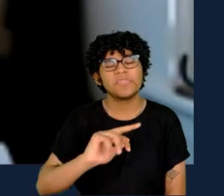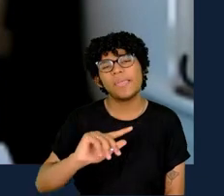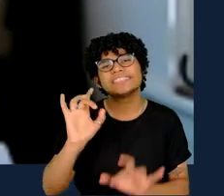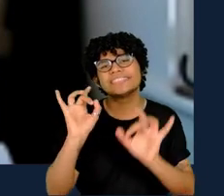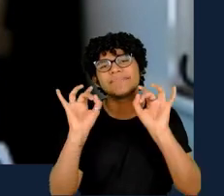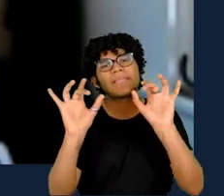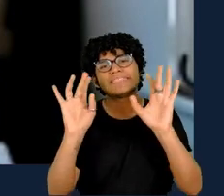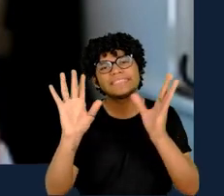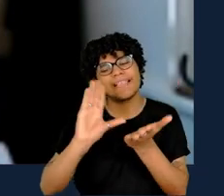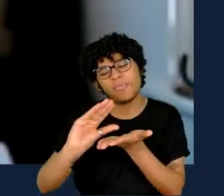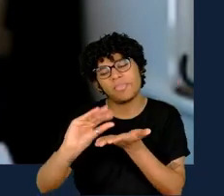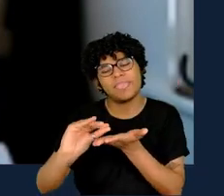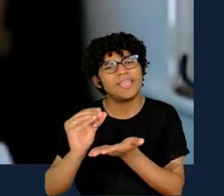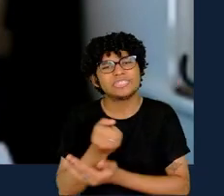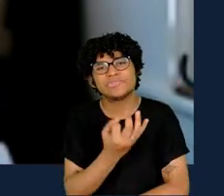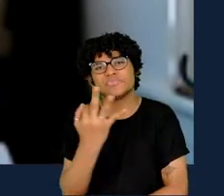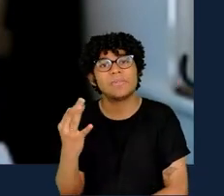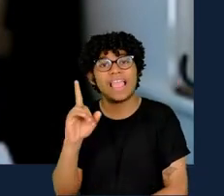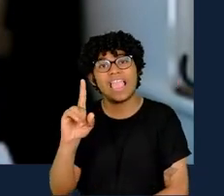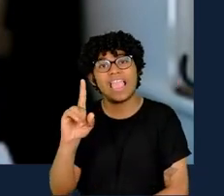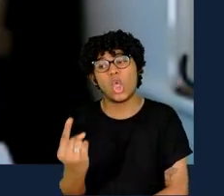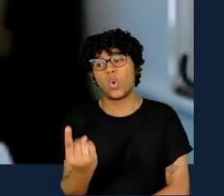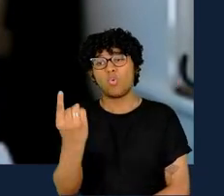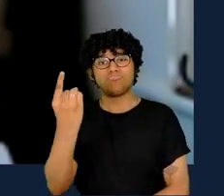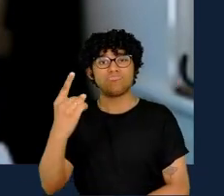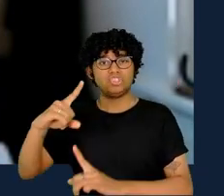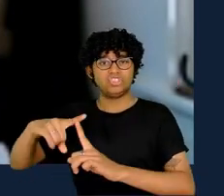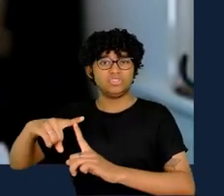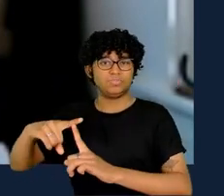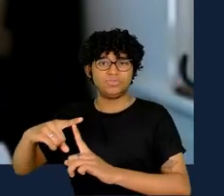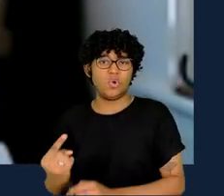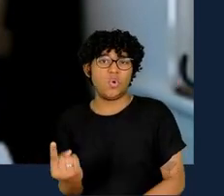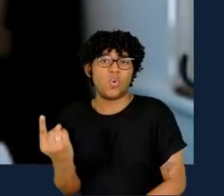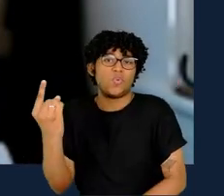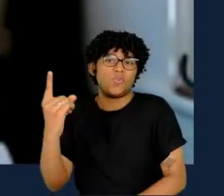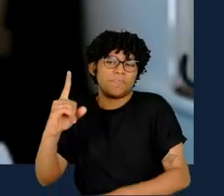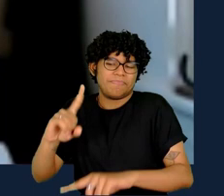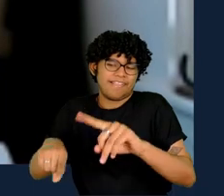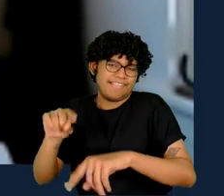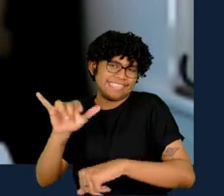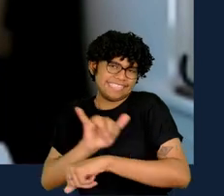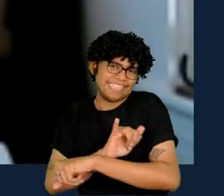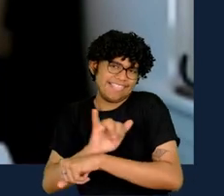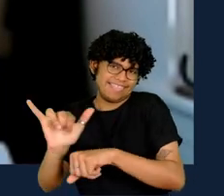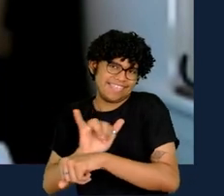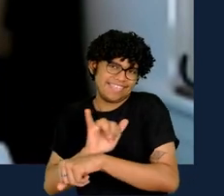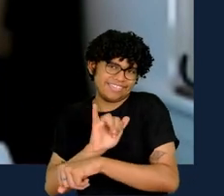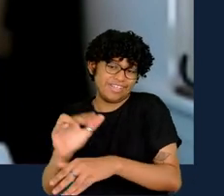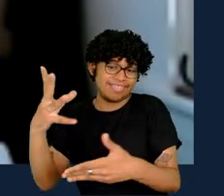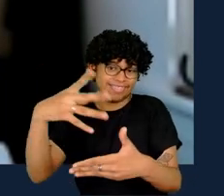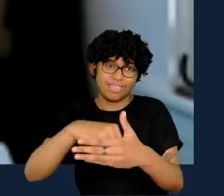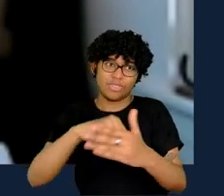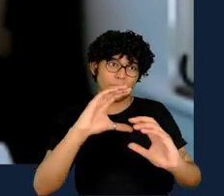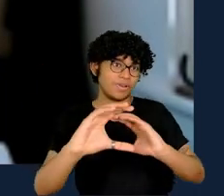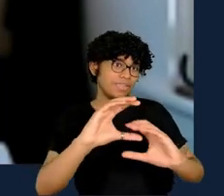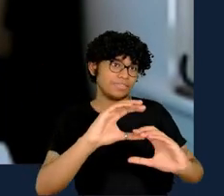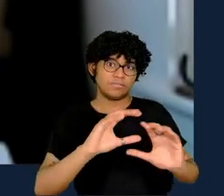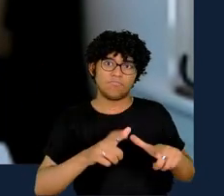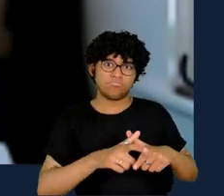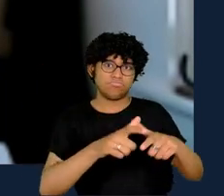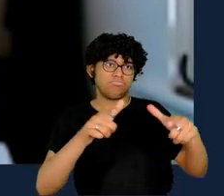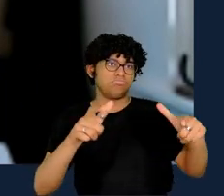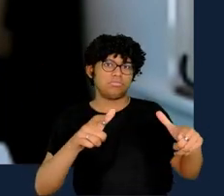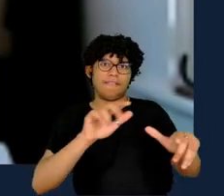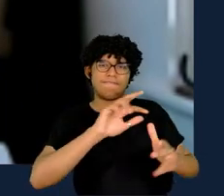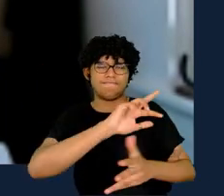dados quantitativos, é só uma ferramenta na caixa de ferramentas das comunicações, e também no kit